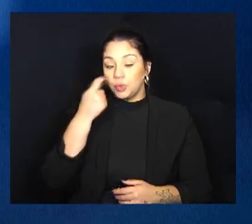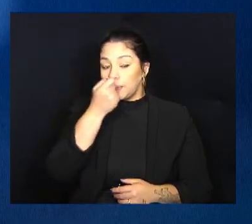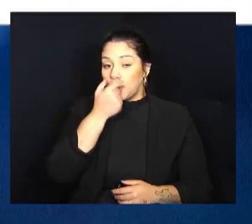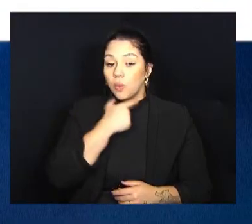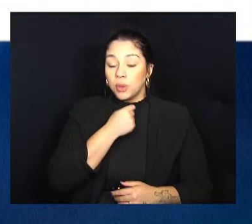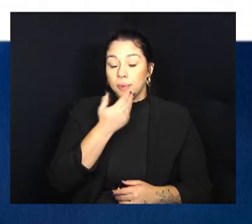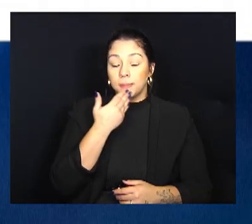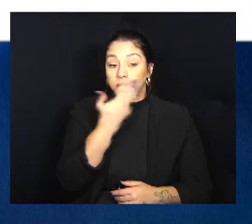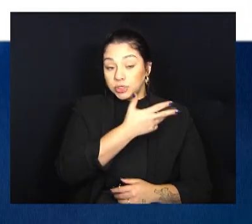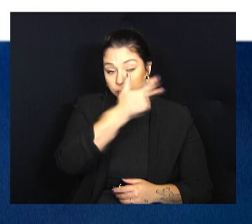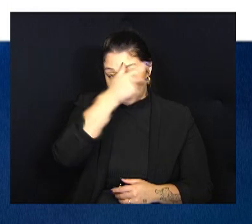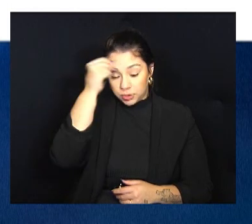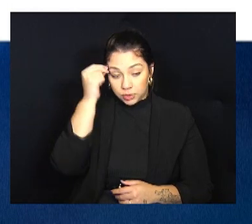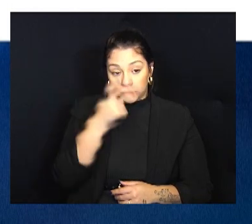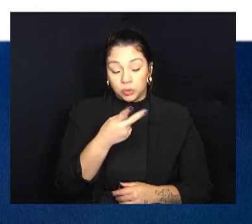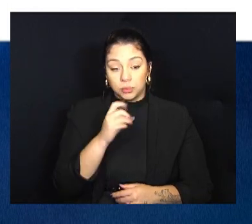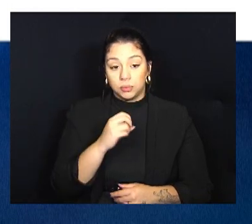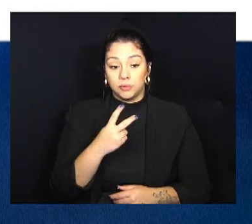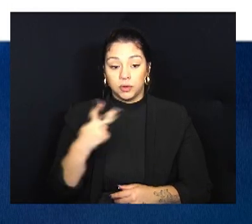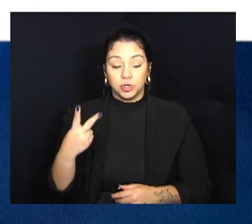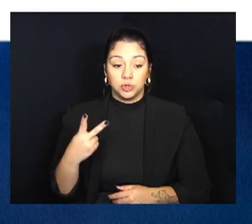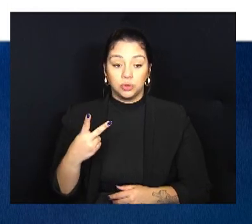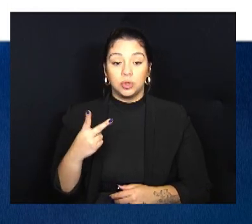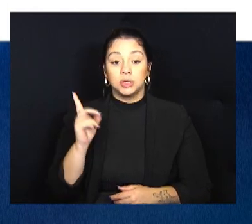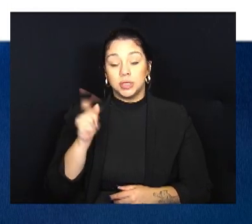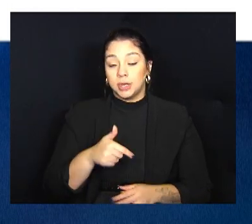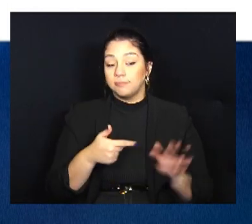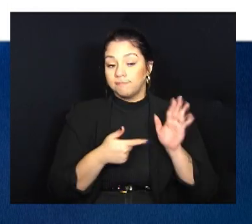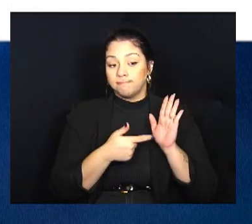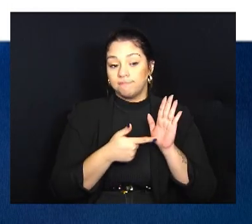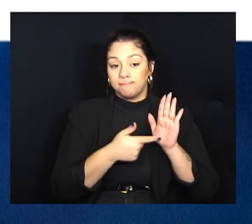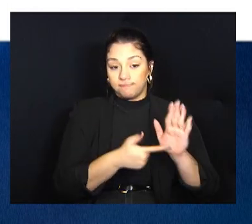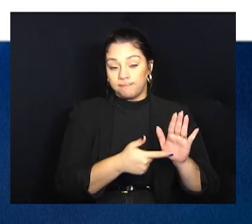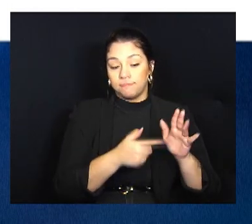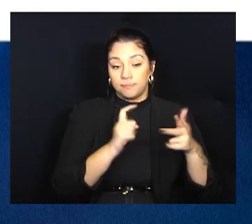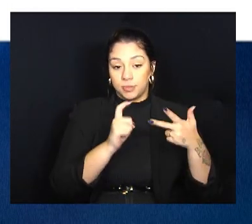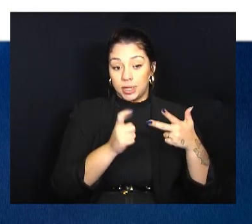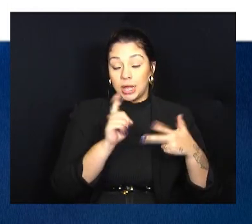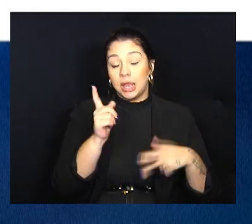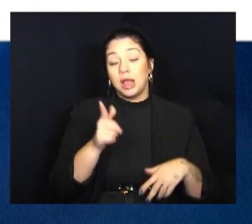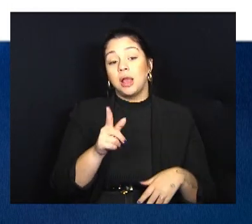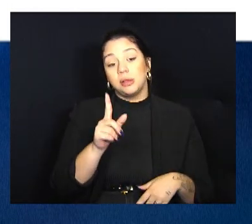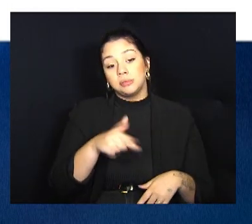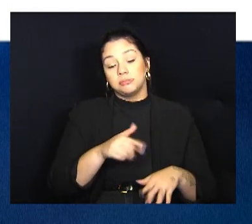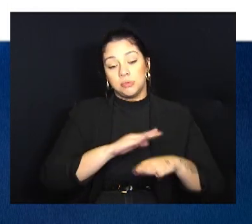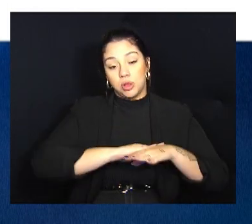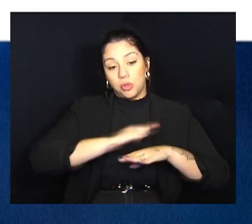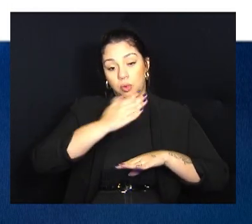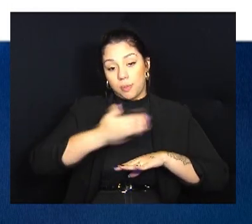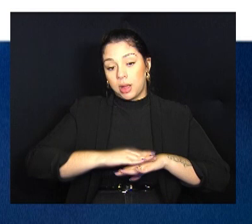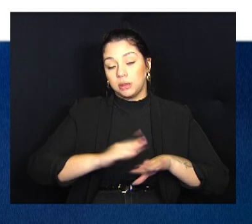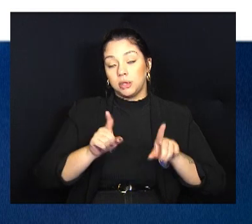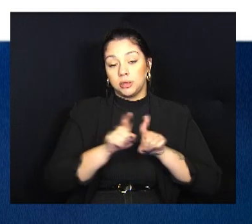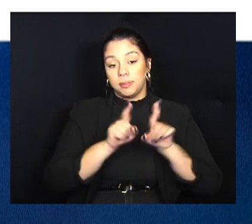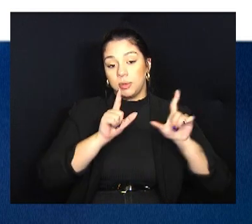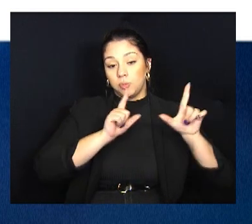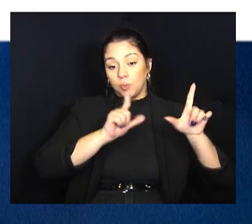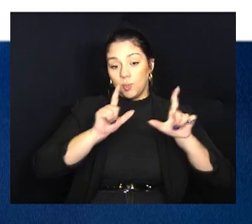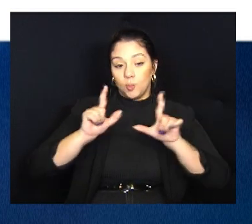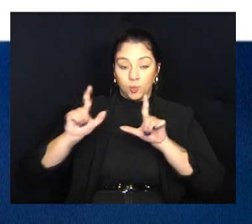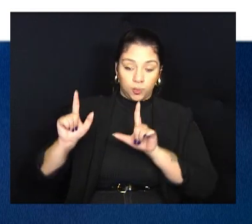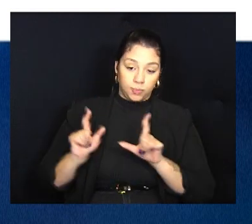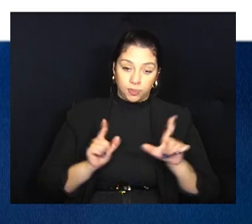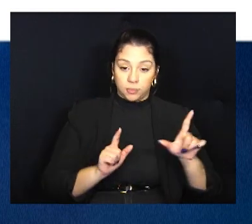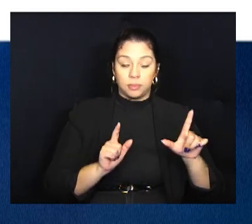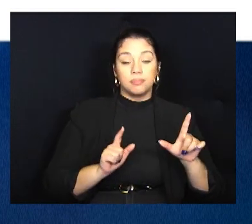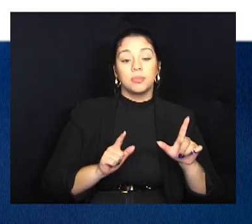em 2022, através de indicação, a instalação de lombada e sinalização de trânsito horizontal e vertical